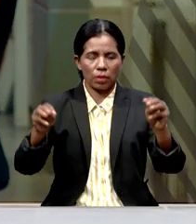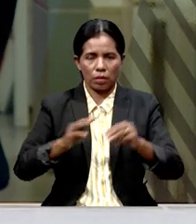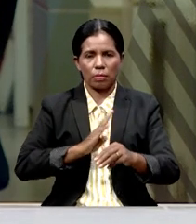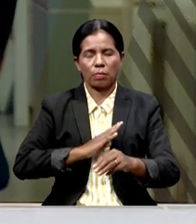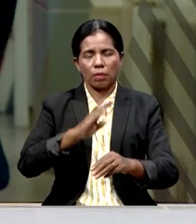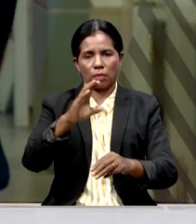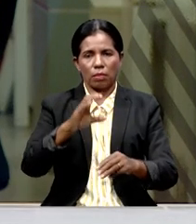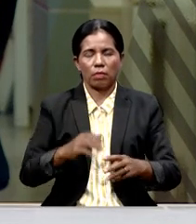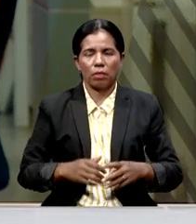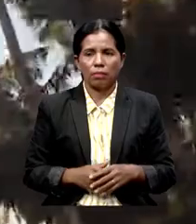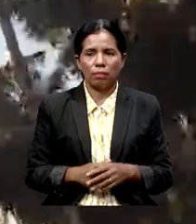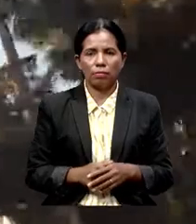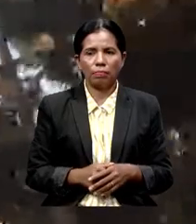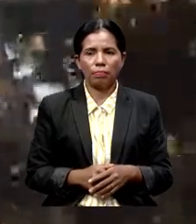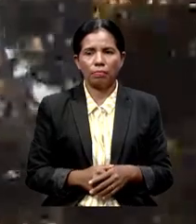Baucau.